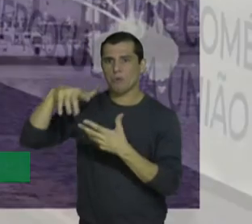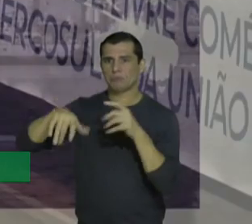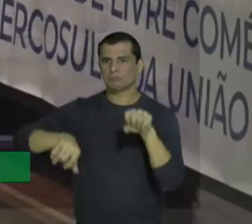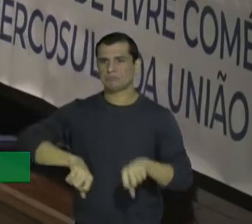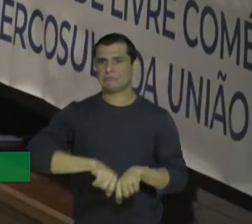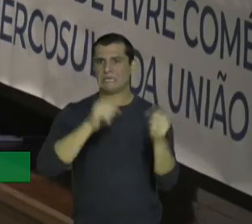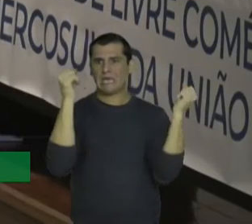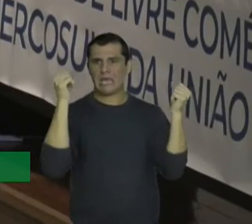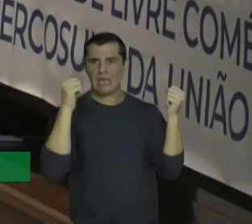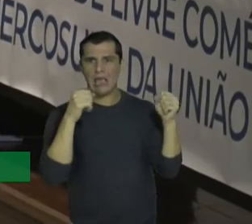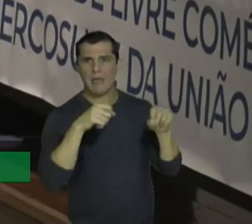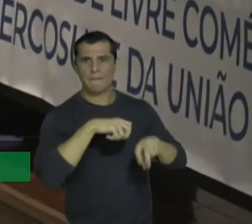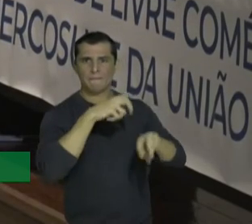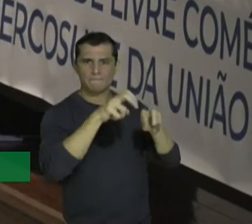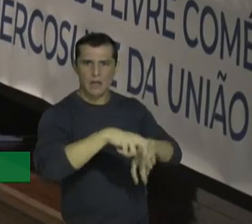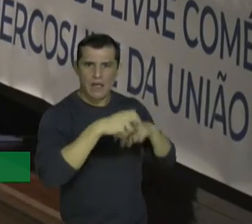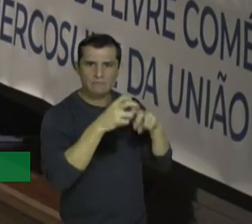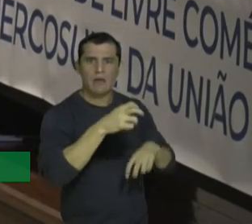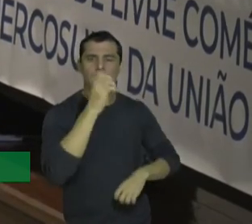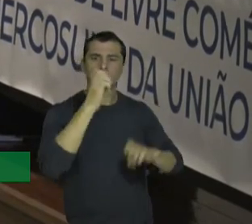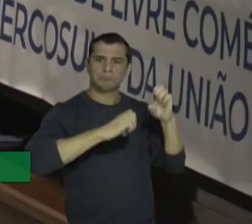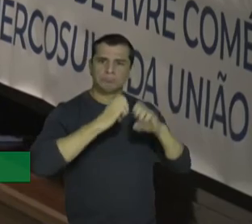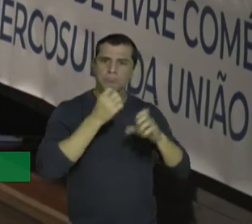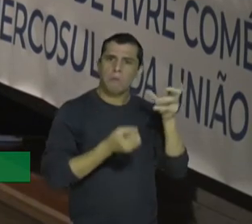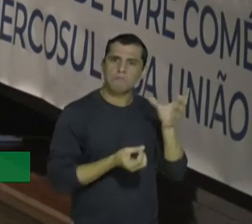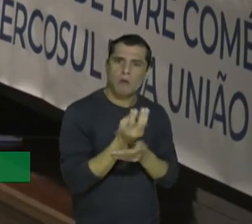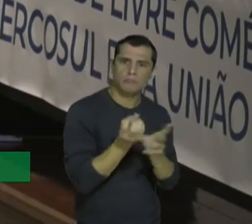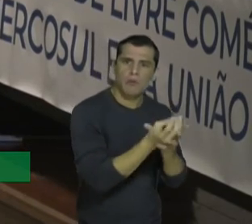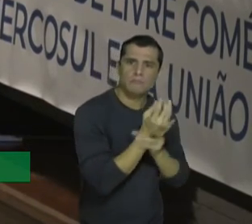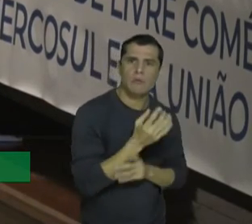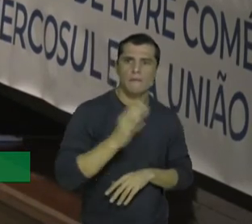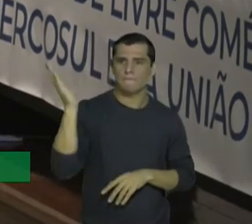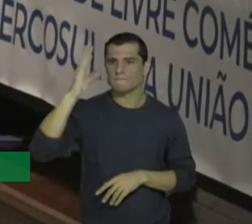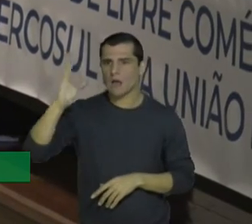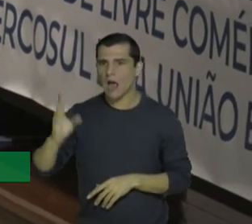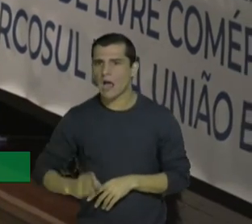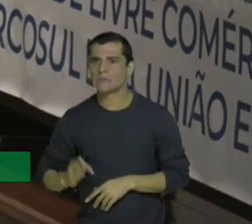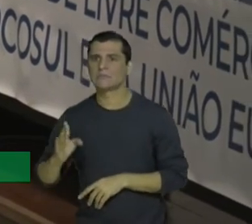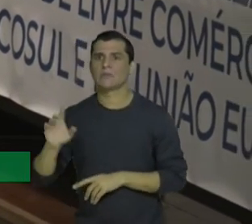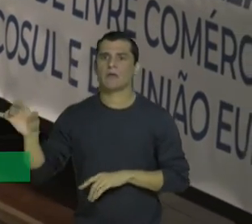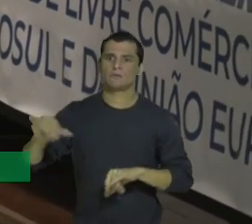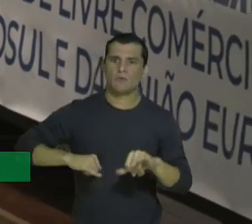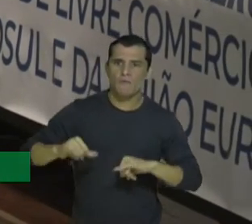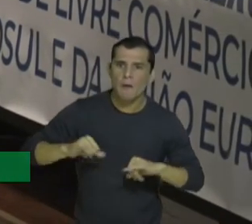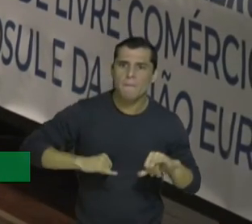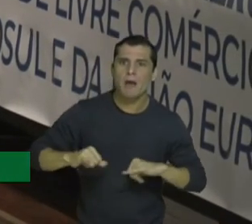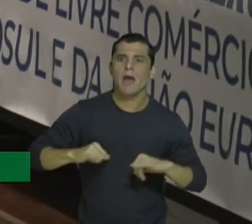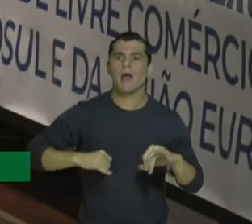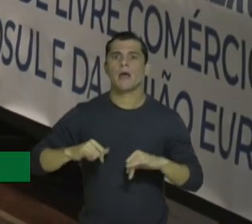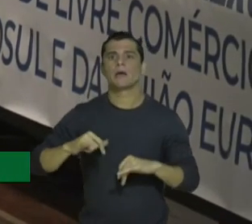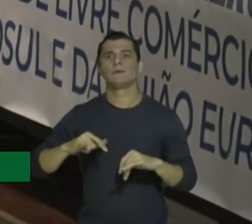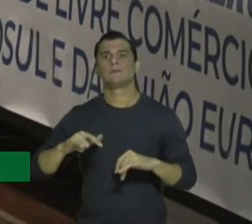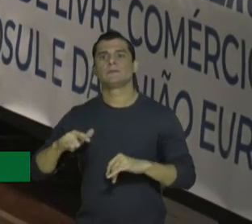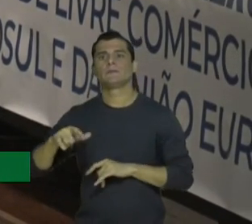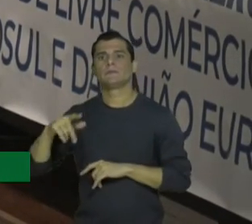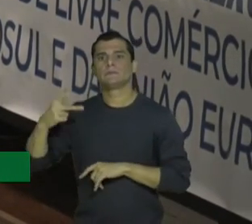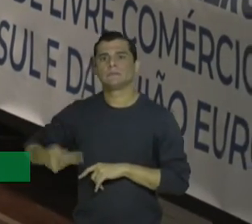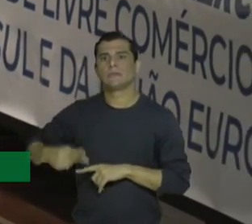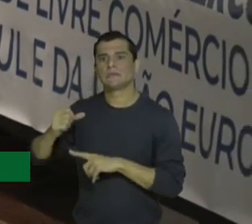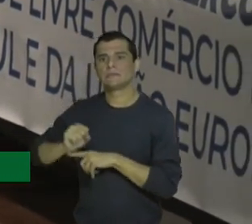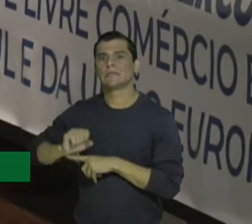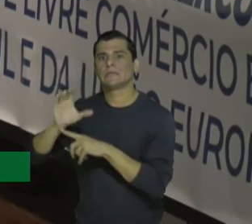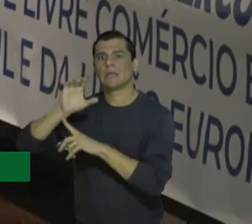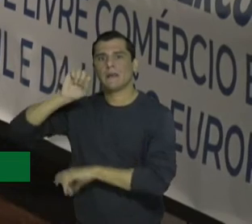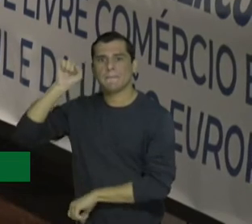setor produtivo que Brasil ia muito que Santa Catarina iria parar